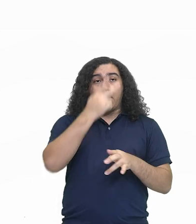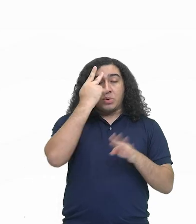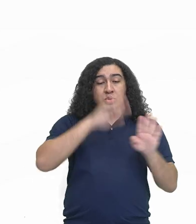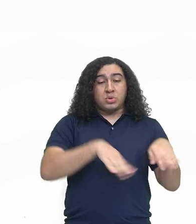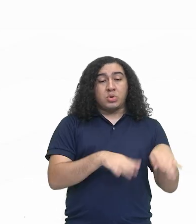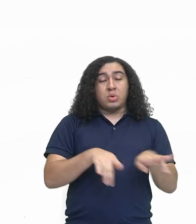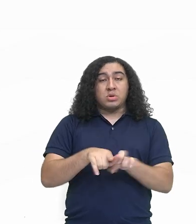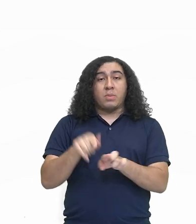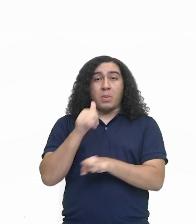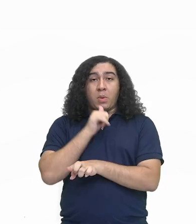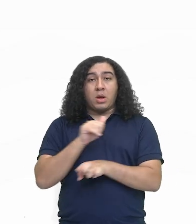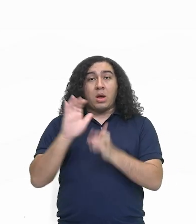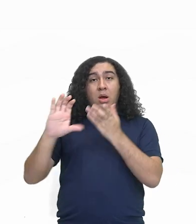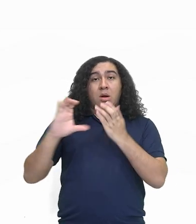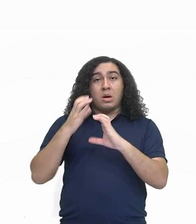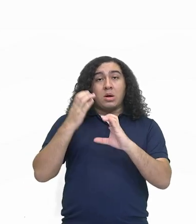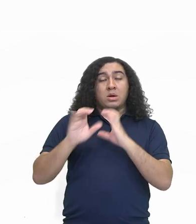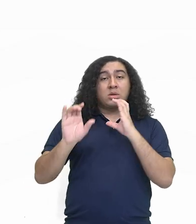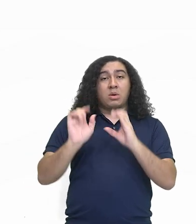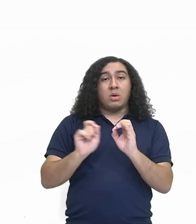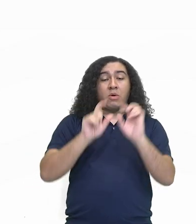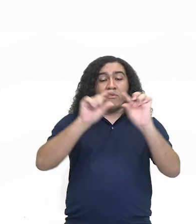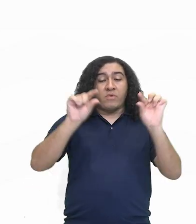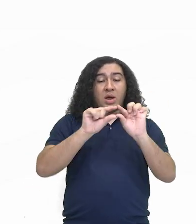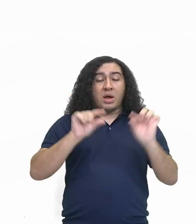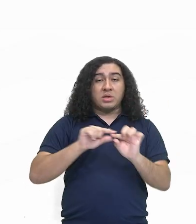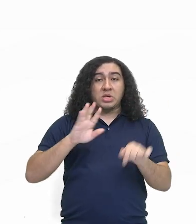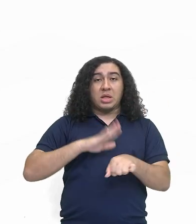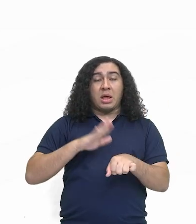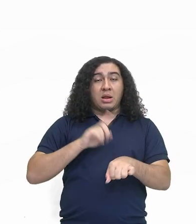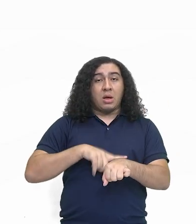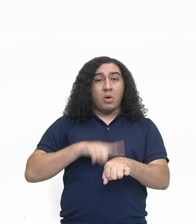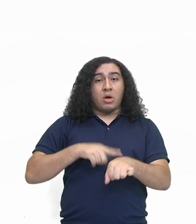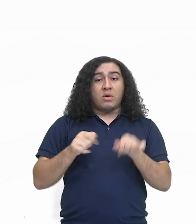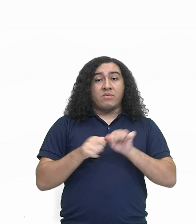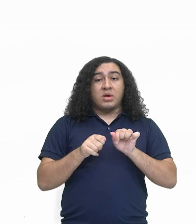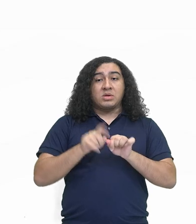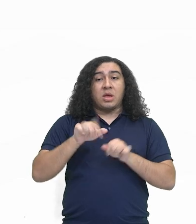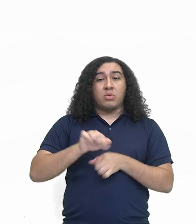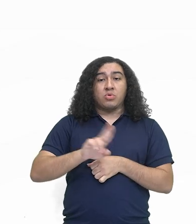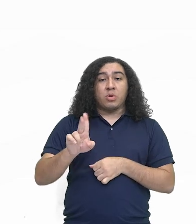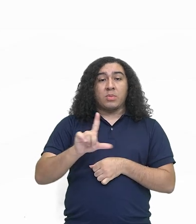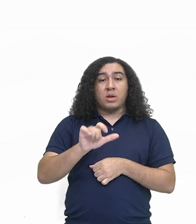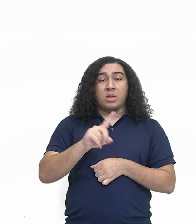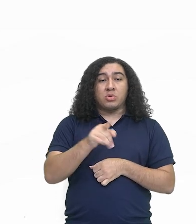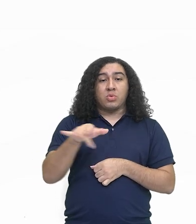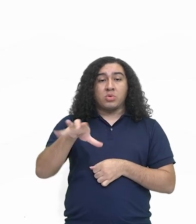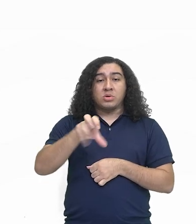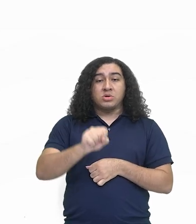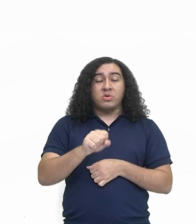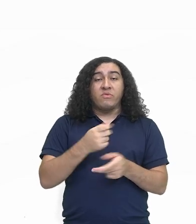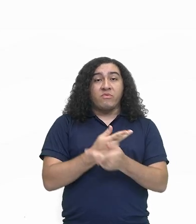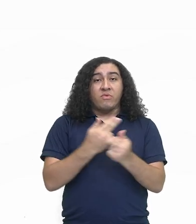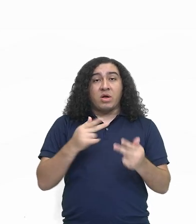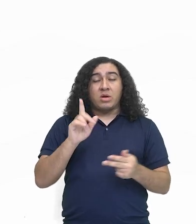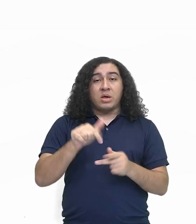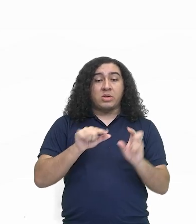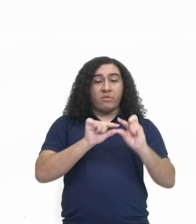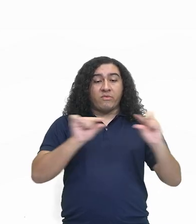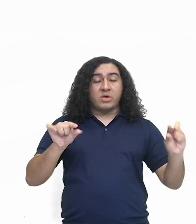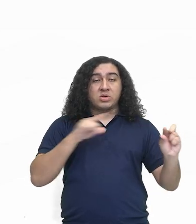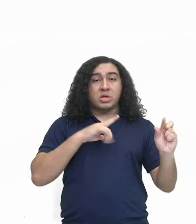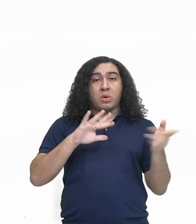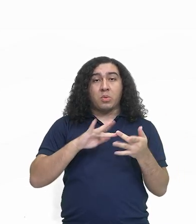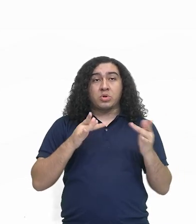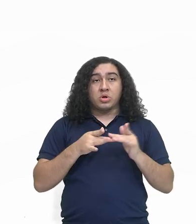as mulheres cantam os versos improvisados, chamados ladrões. Muitos desses versos têm teor religioso.